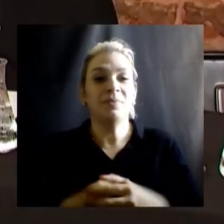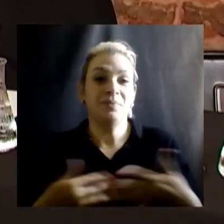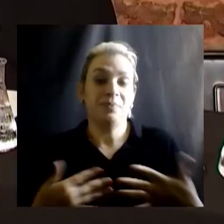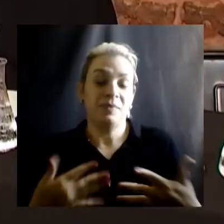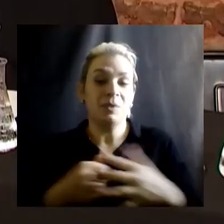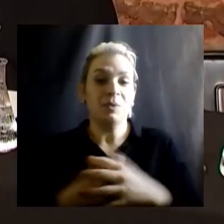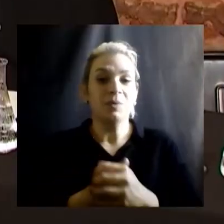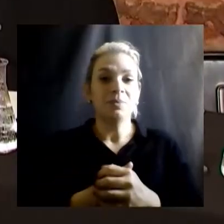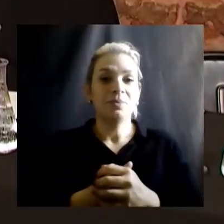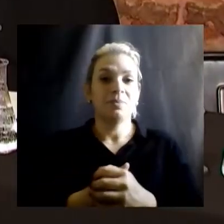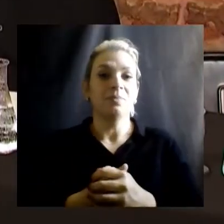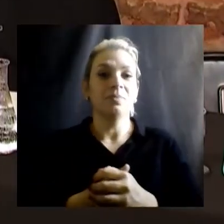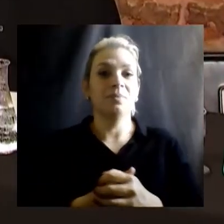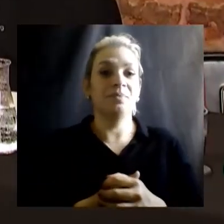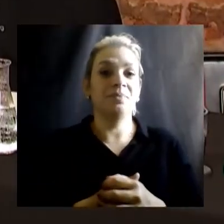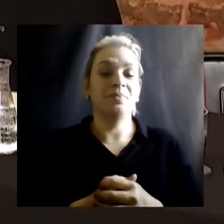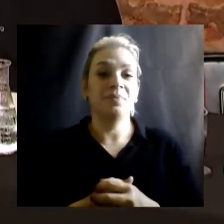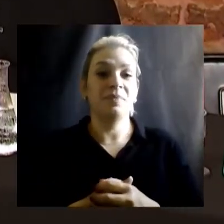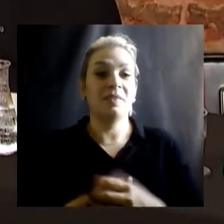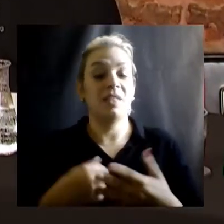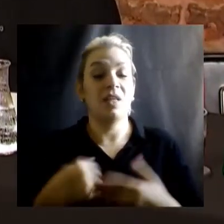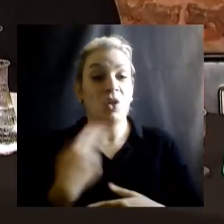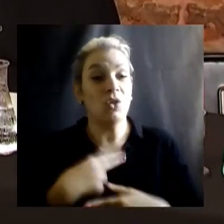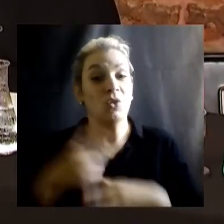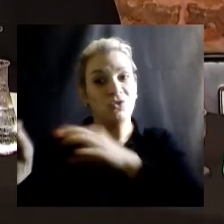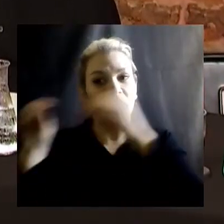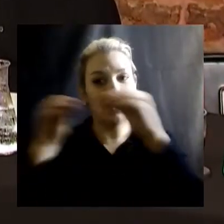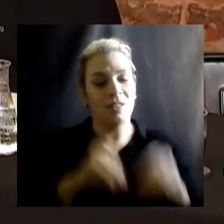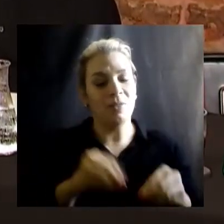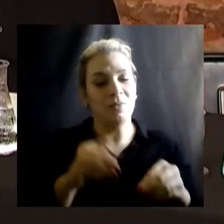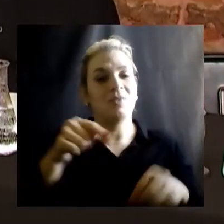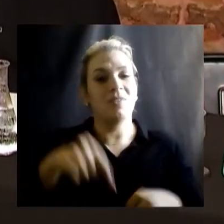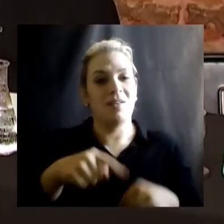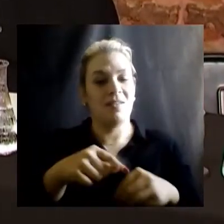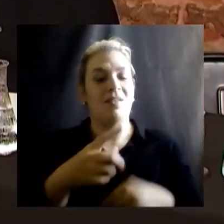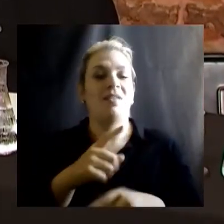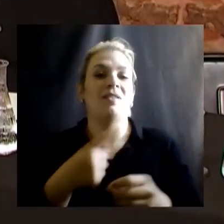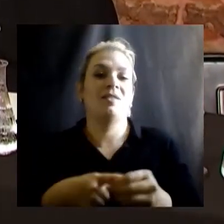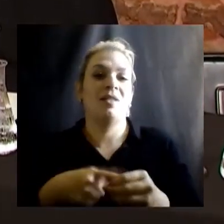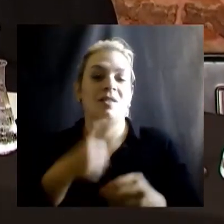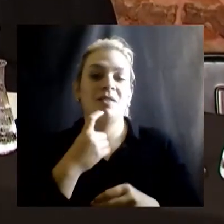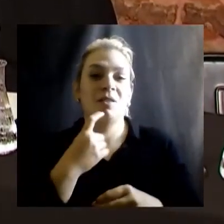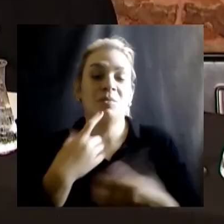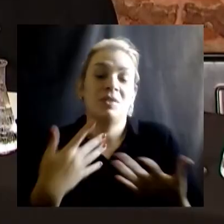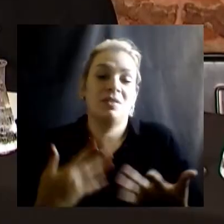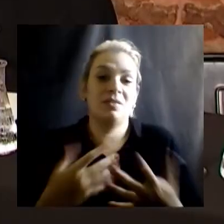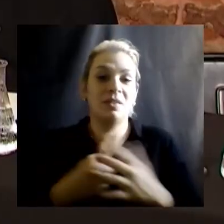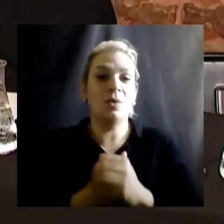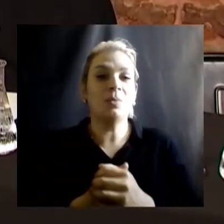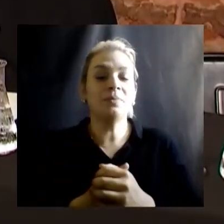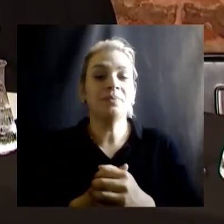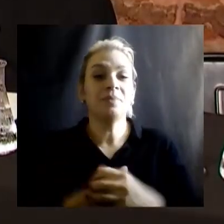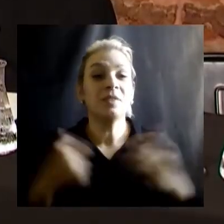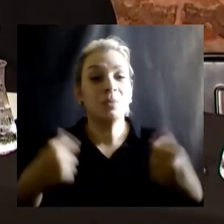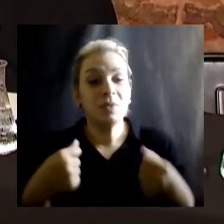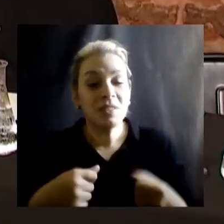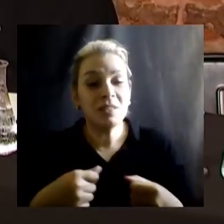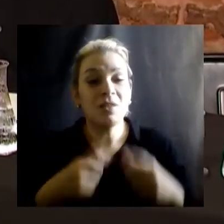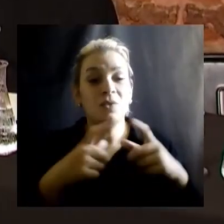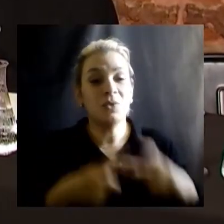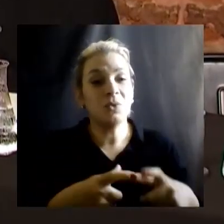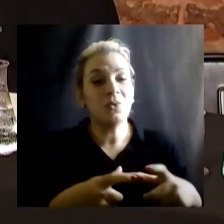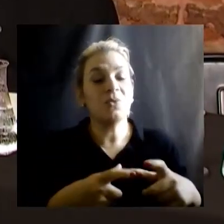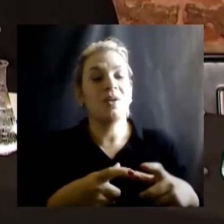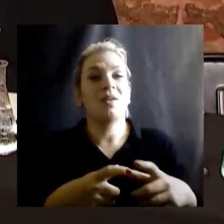muito cedo. A gente sentia falta de encontrar um lugar que realmente conseguisse criar comunidade em torno de